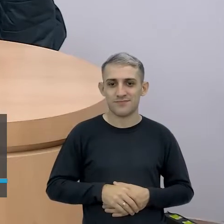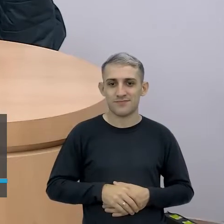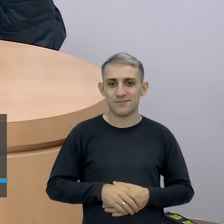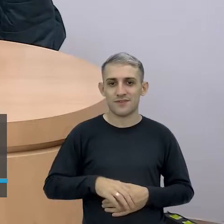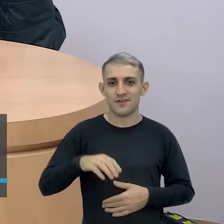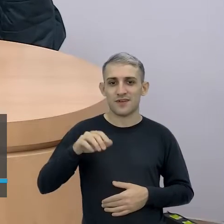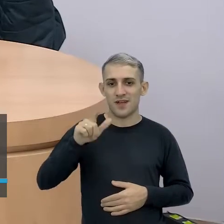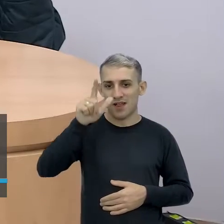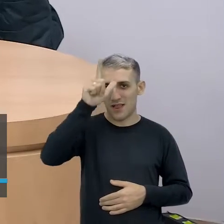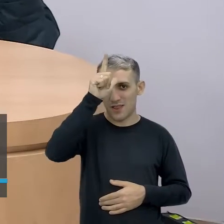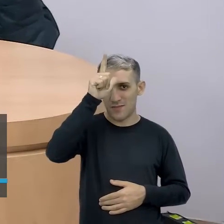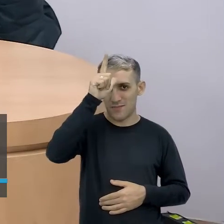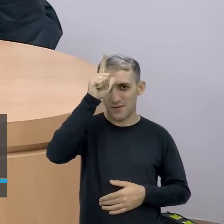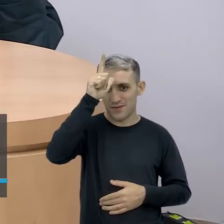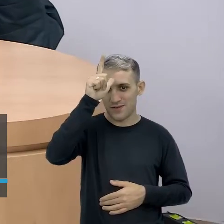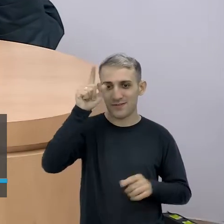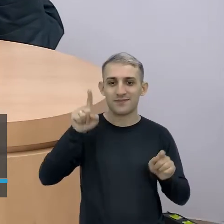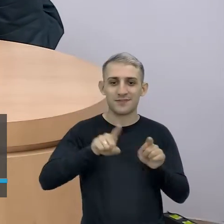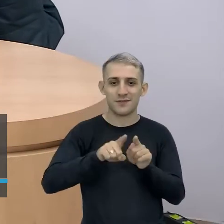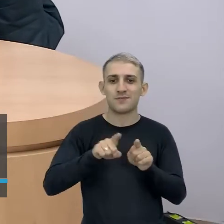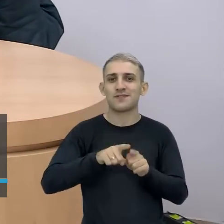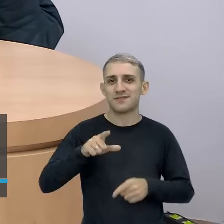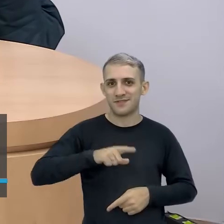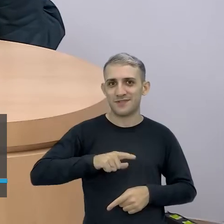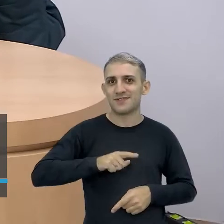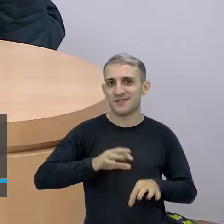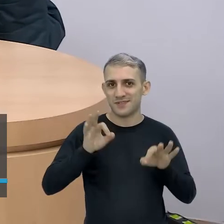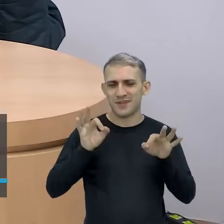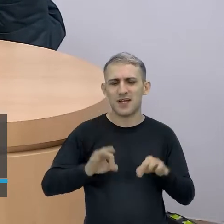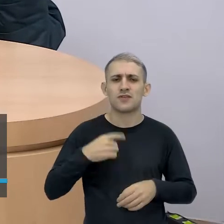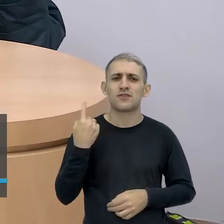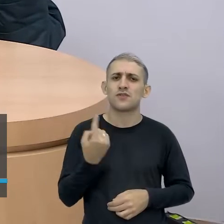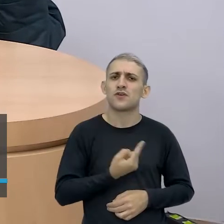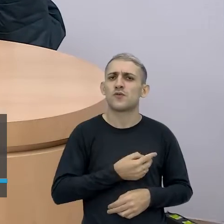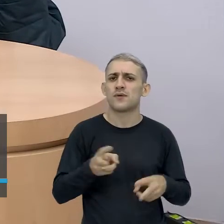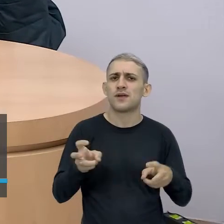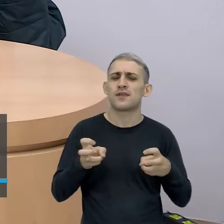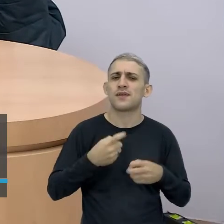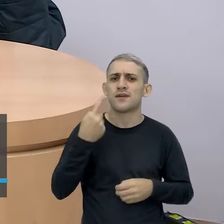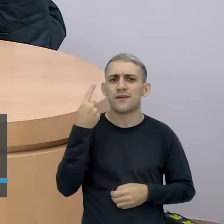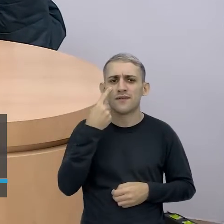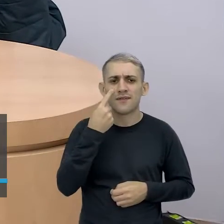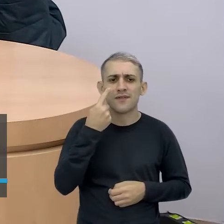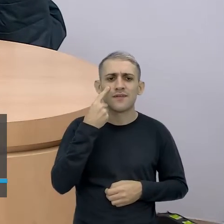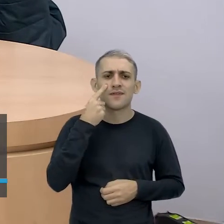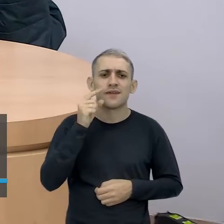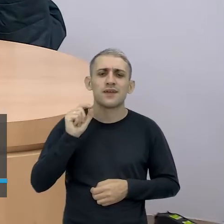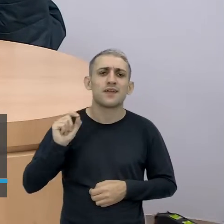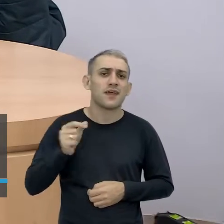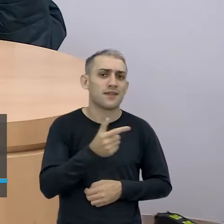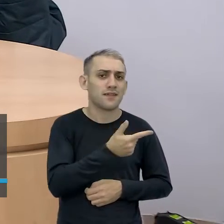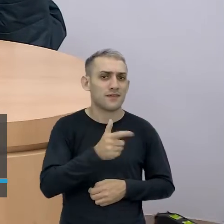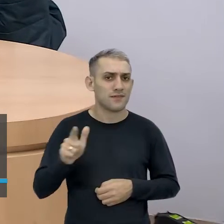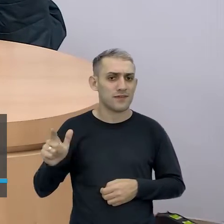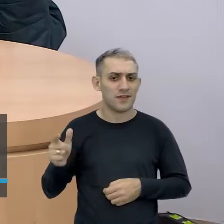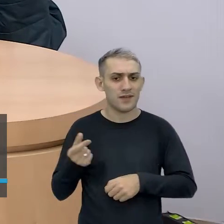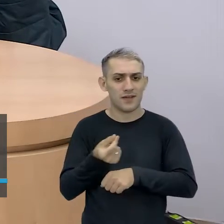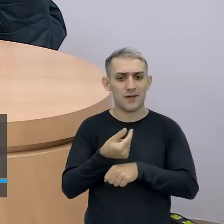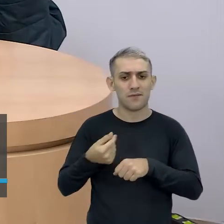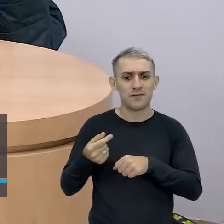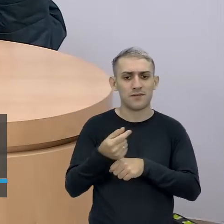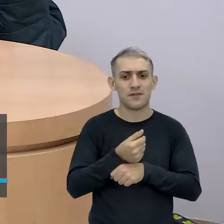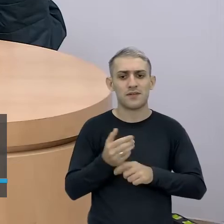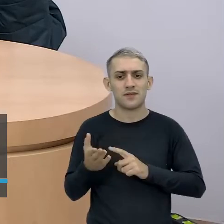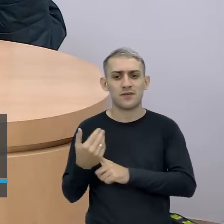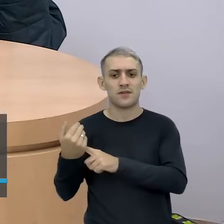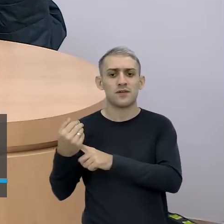a Alemanha. Também. Né? Então, a gente percebe, e olha que curioso, quem não tem capitais, tecnologia e